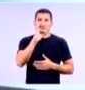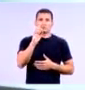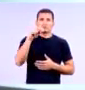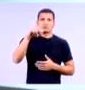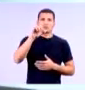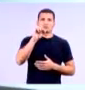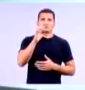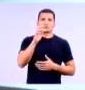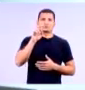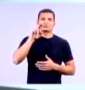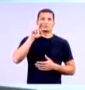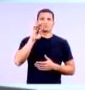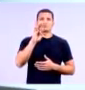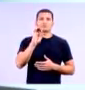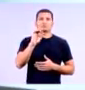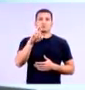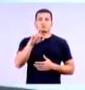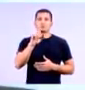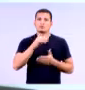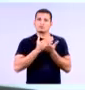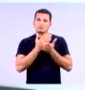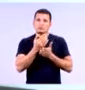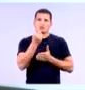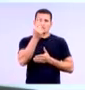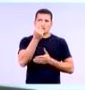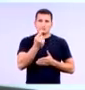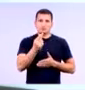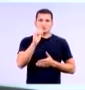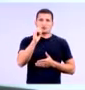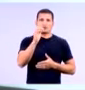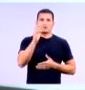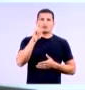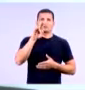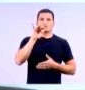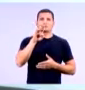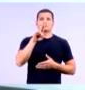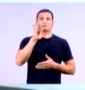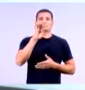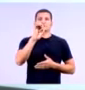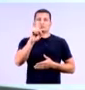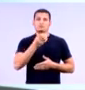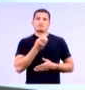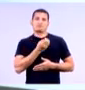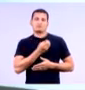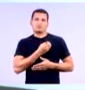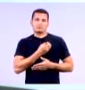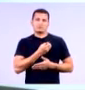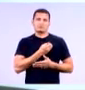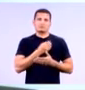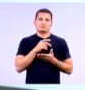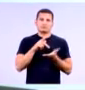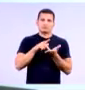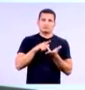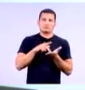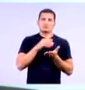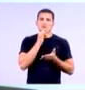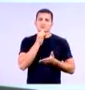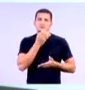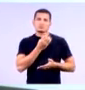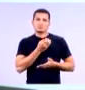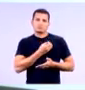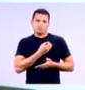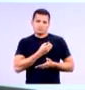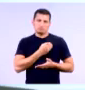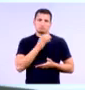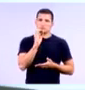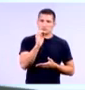inicializa cada um dos atributos que existe naquela classe com o valor padrão. Se for um número, 0, valor 0. Se